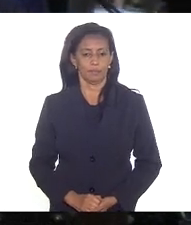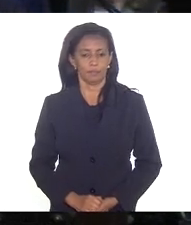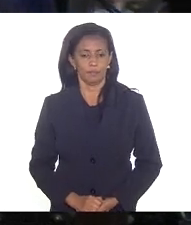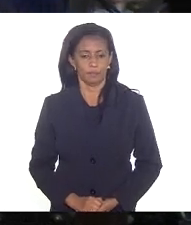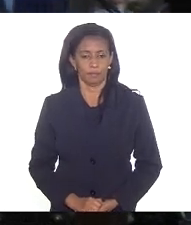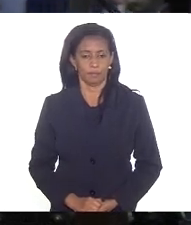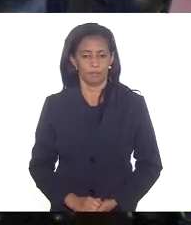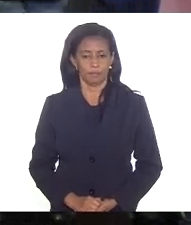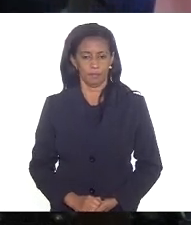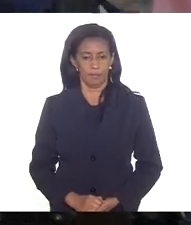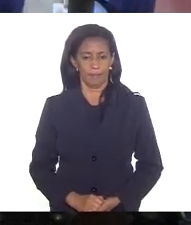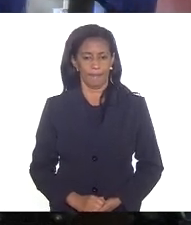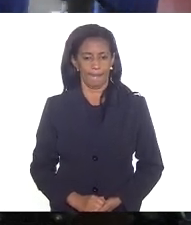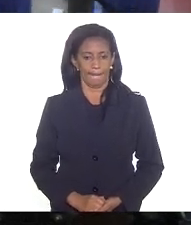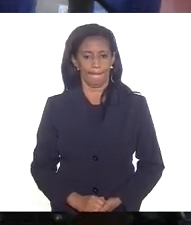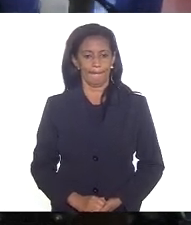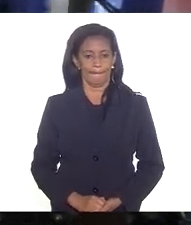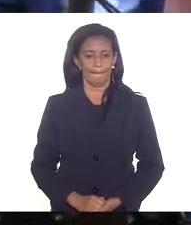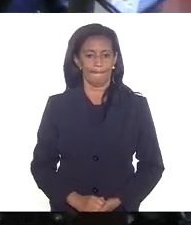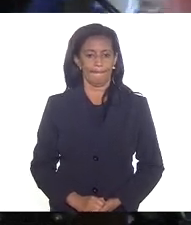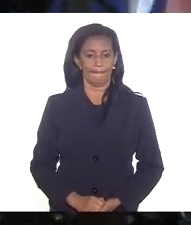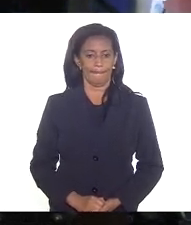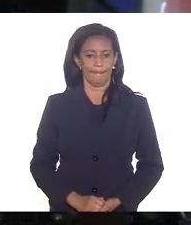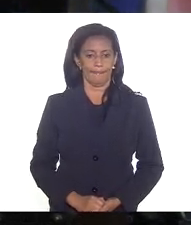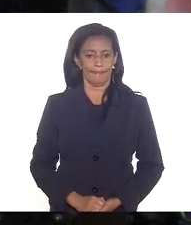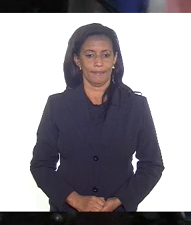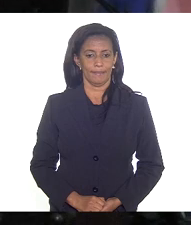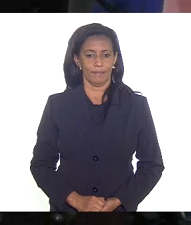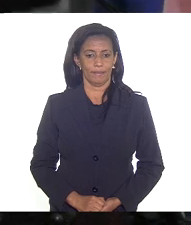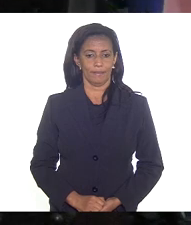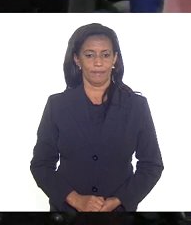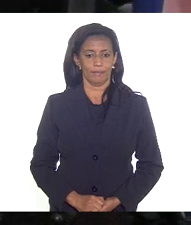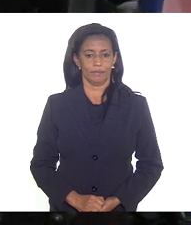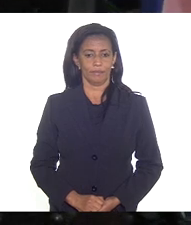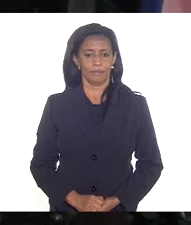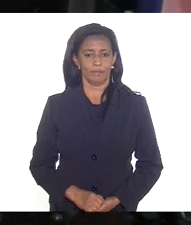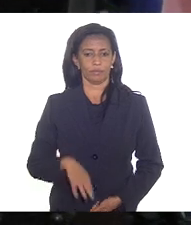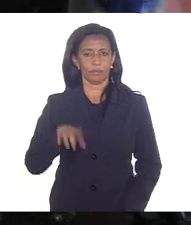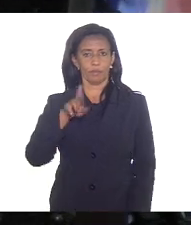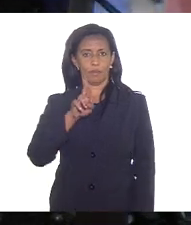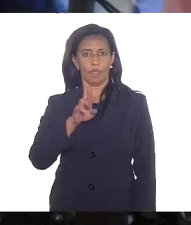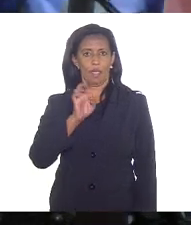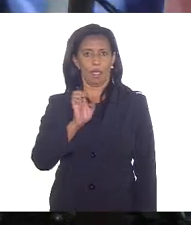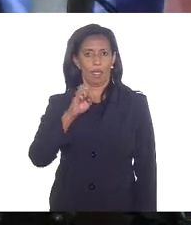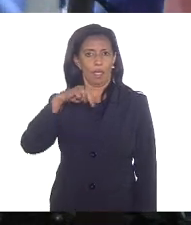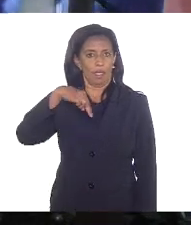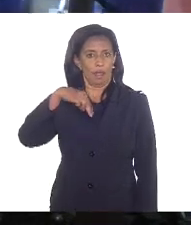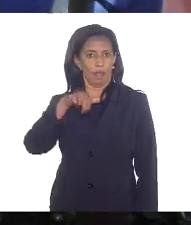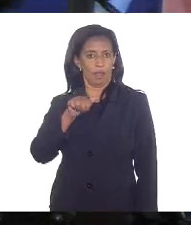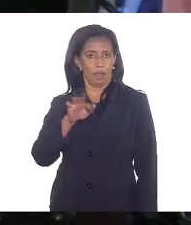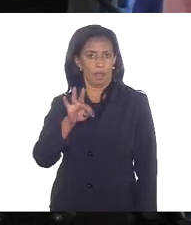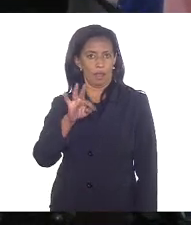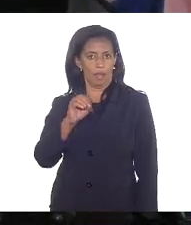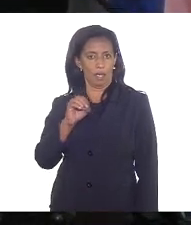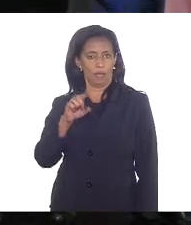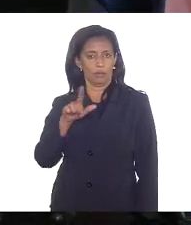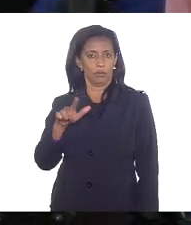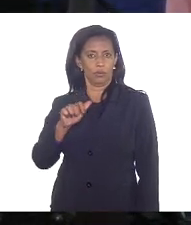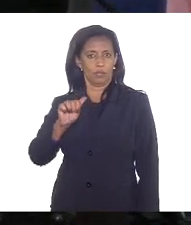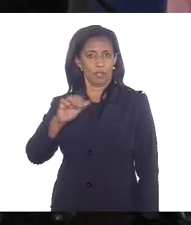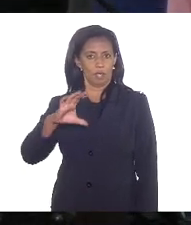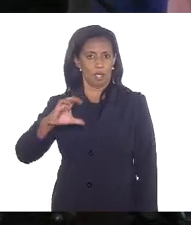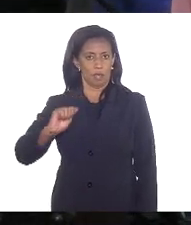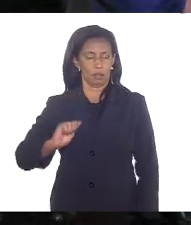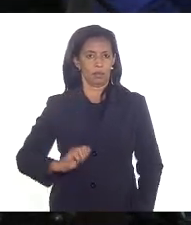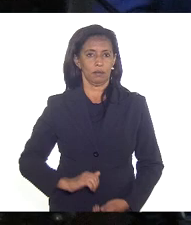o deputado a Renata Souza o Deputado Renato Zaca Deputado Renato